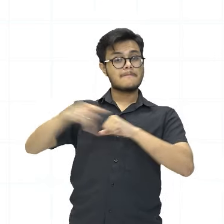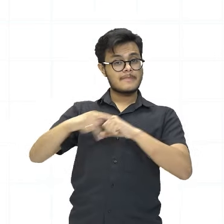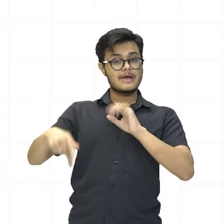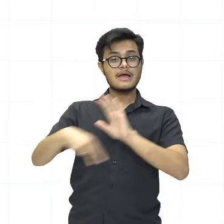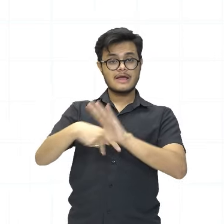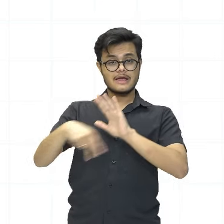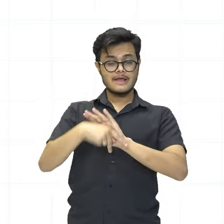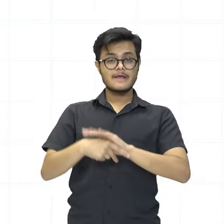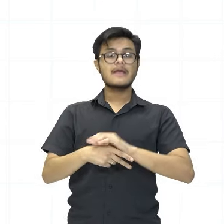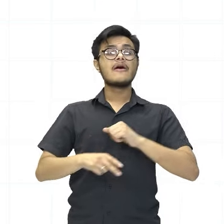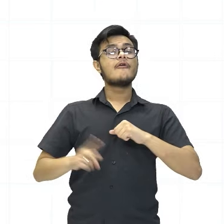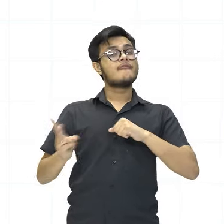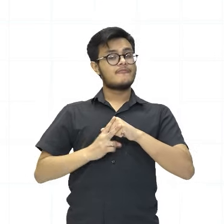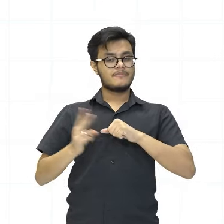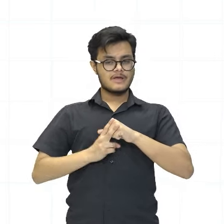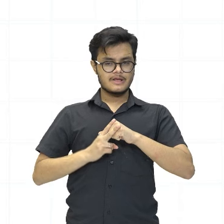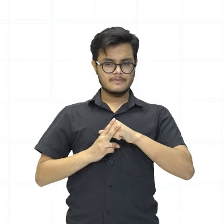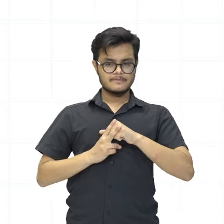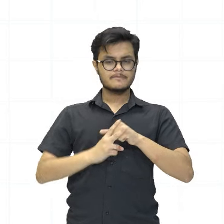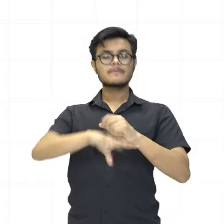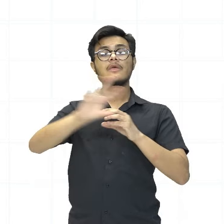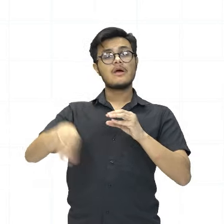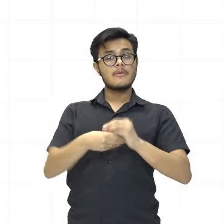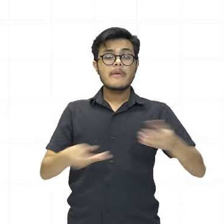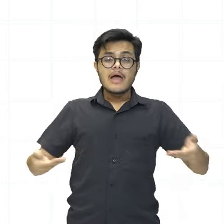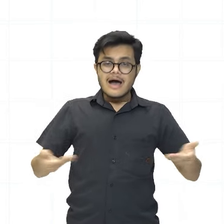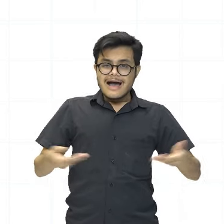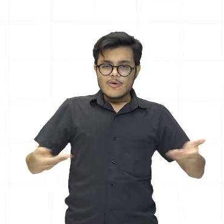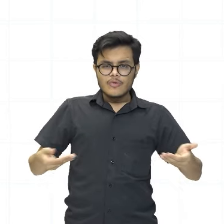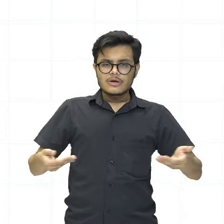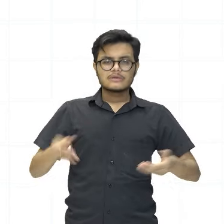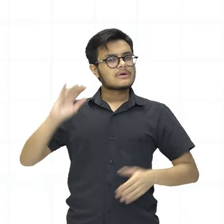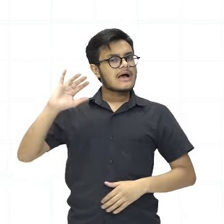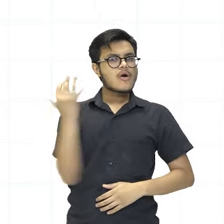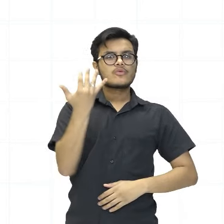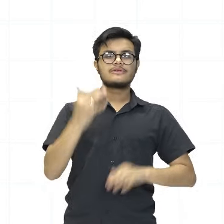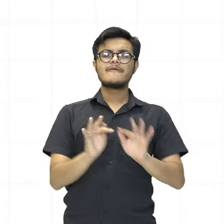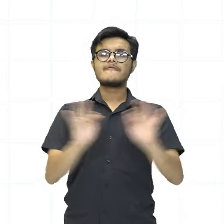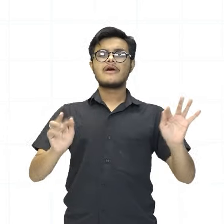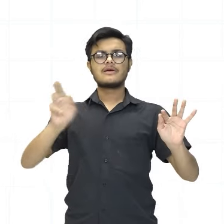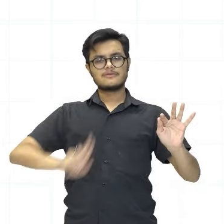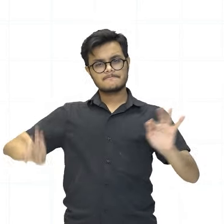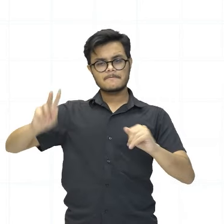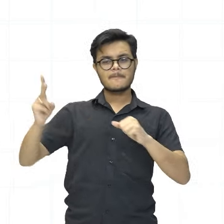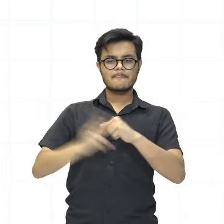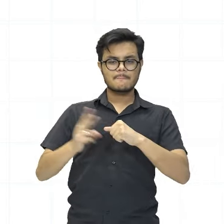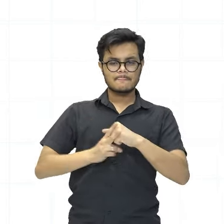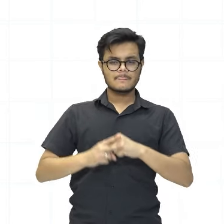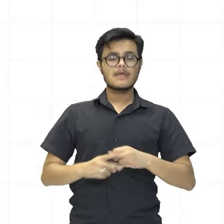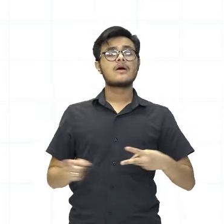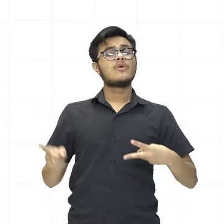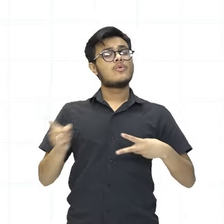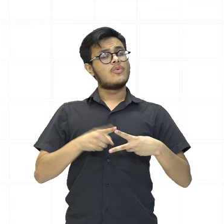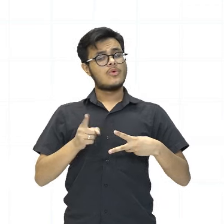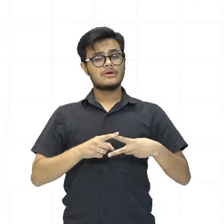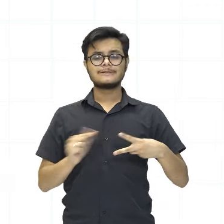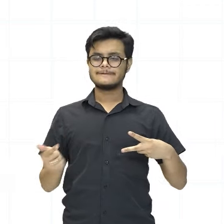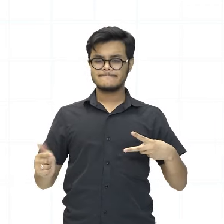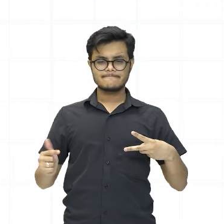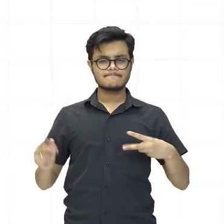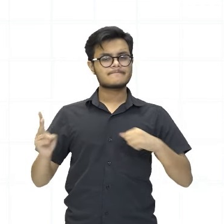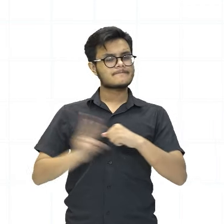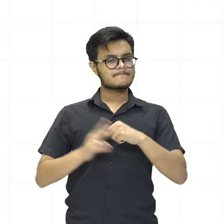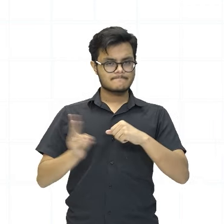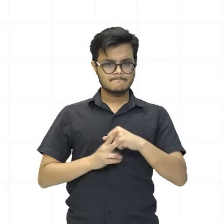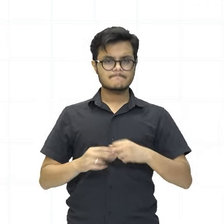no sintagma da nossa oração no sintagma verbal da nossa oração não é e o outro elemento da oração nós